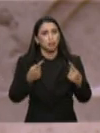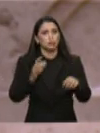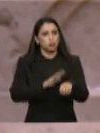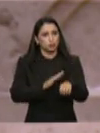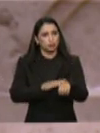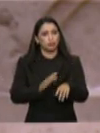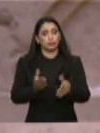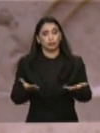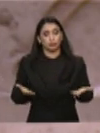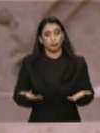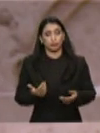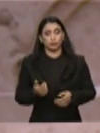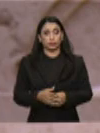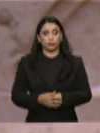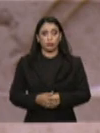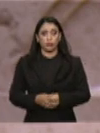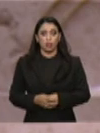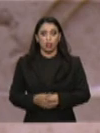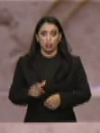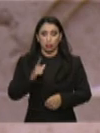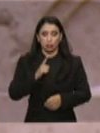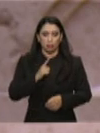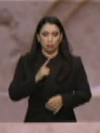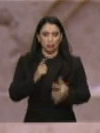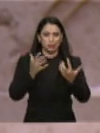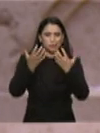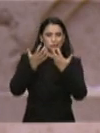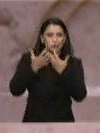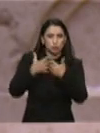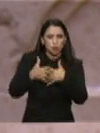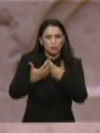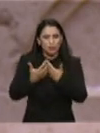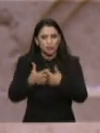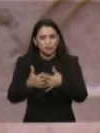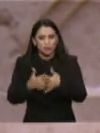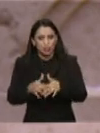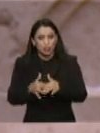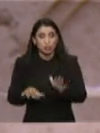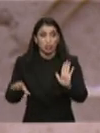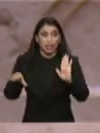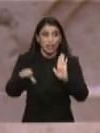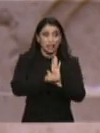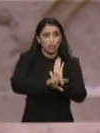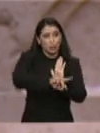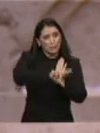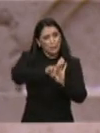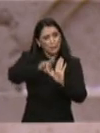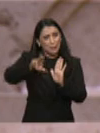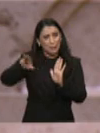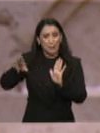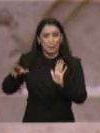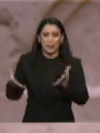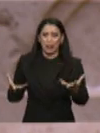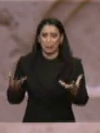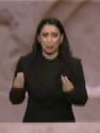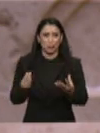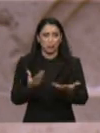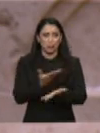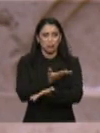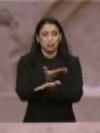porque há uma complexidade, se tratando de crime multitudinário com muitos